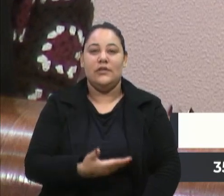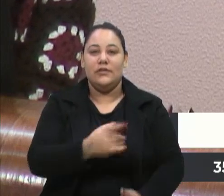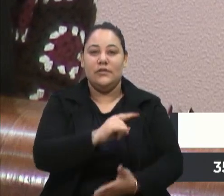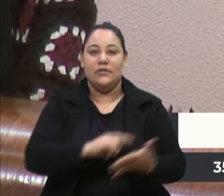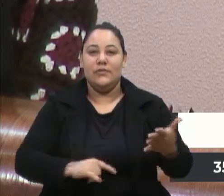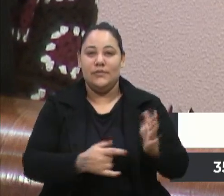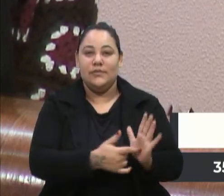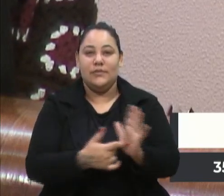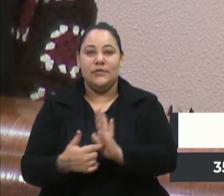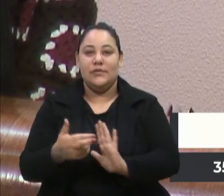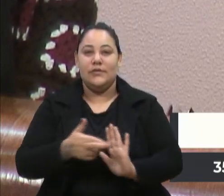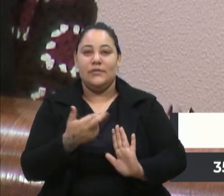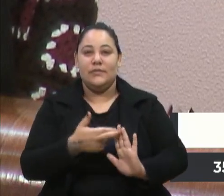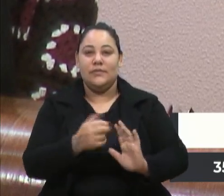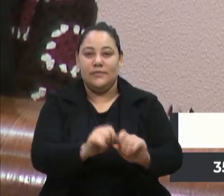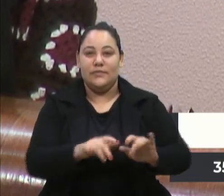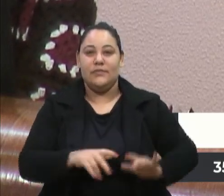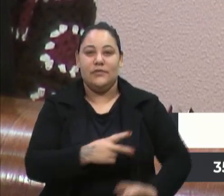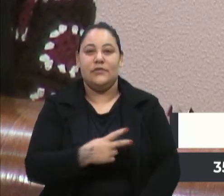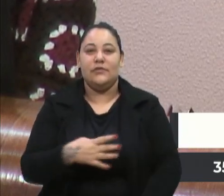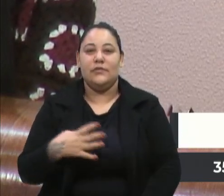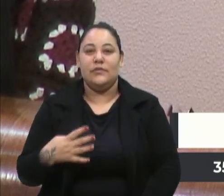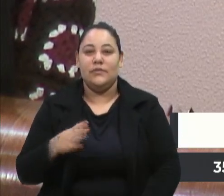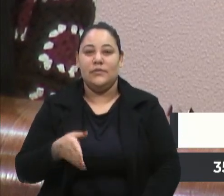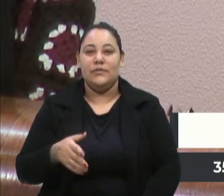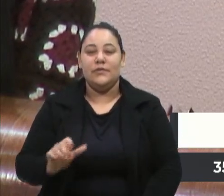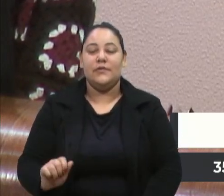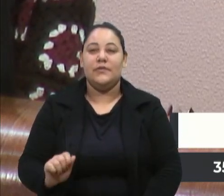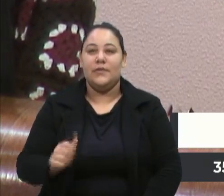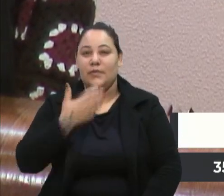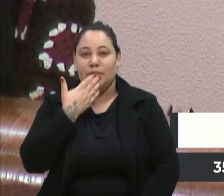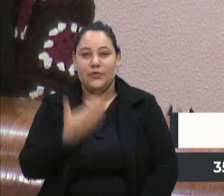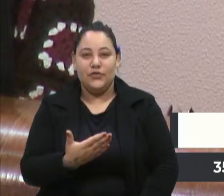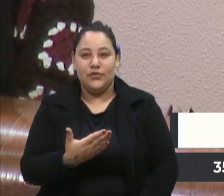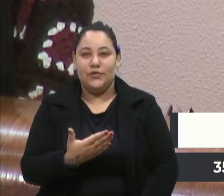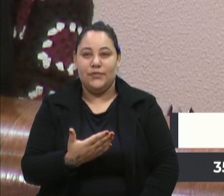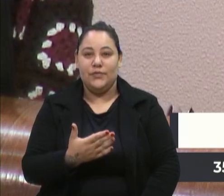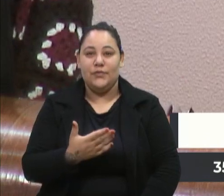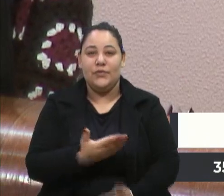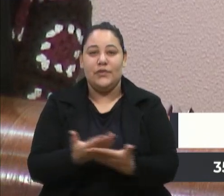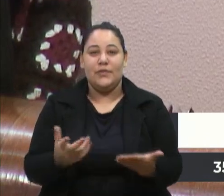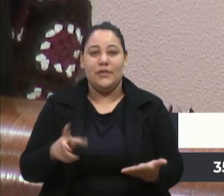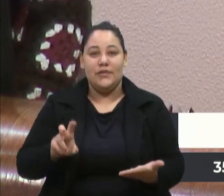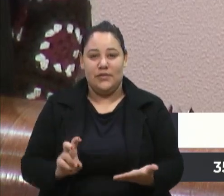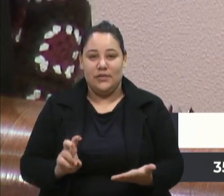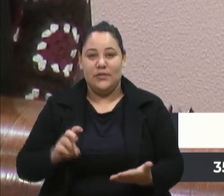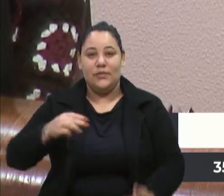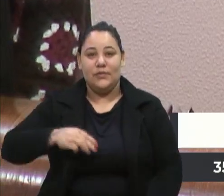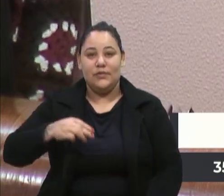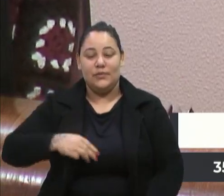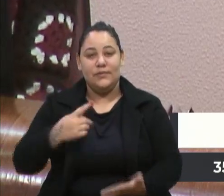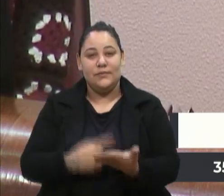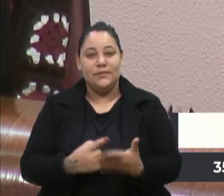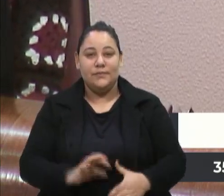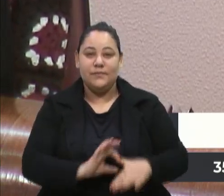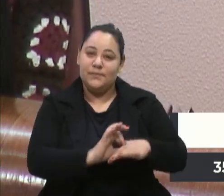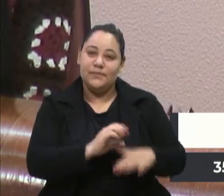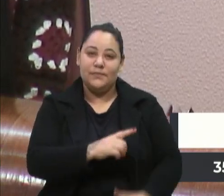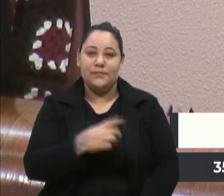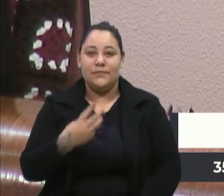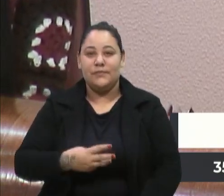disposto na resolução de plenário 244/A, requerer a cedência de 5 minutos mediante acordo de líderes. No dia 13 de setembro,